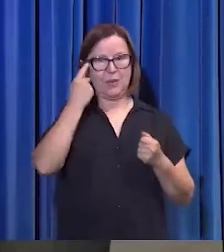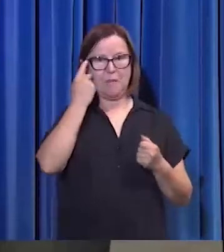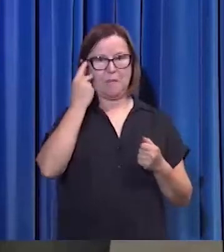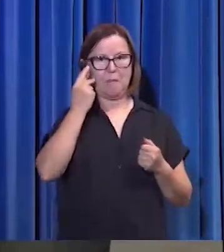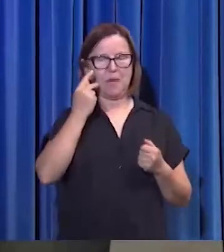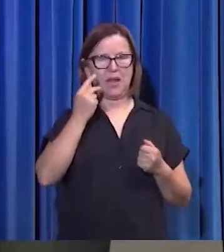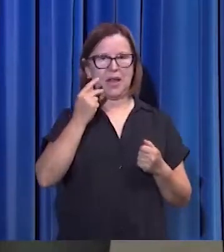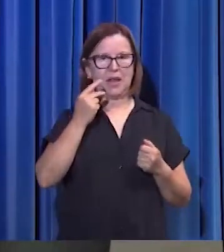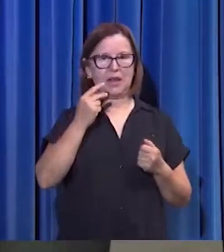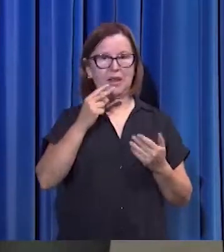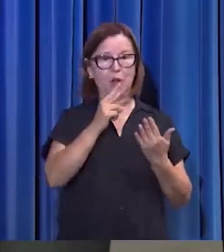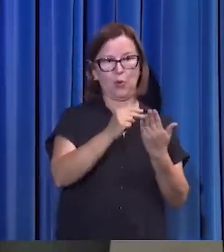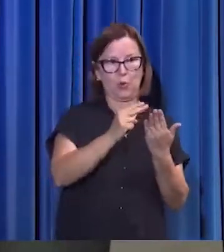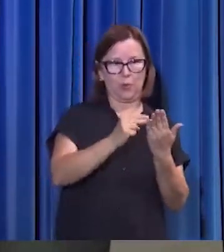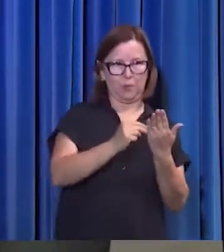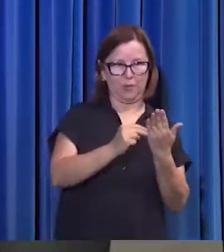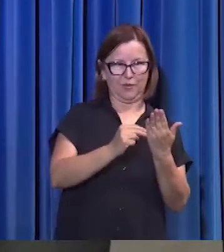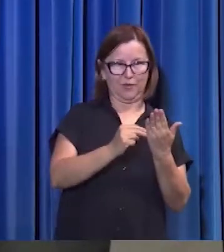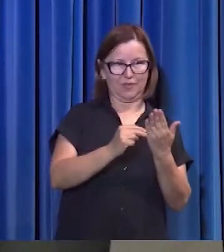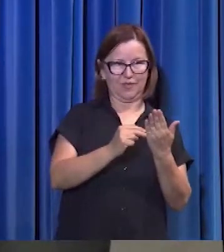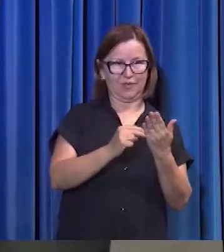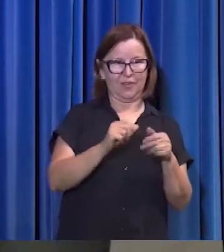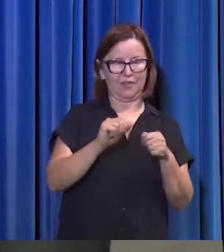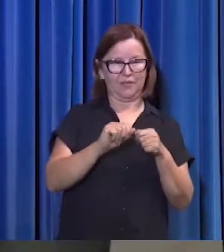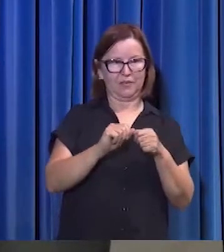melhor retratasse a paz.